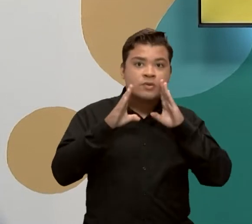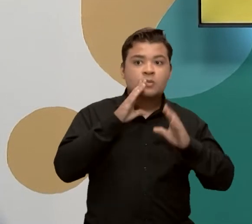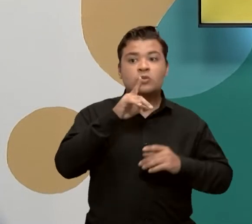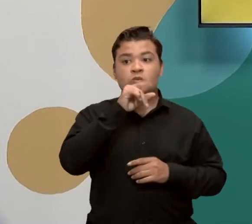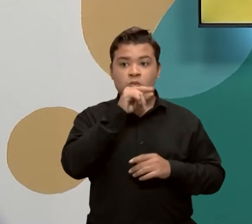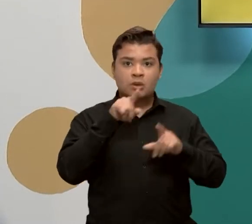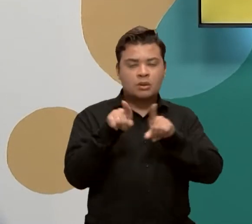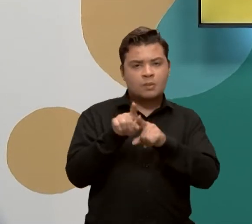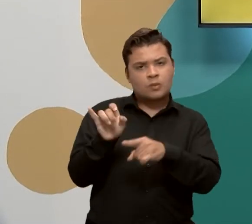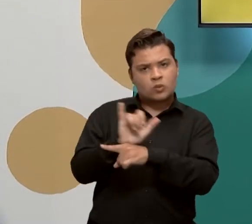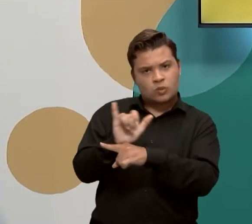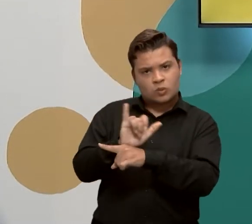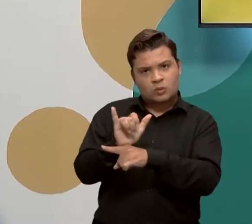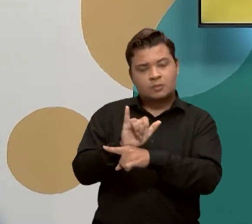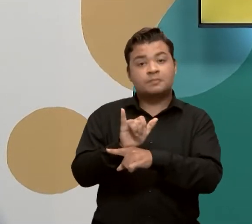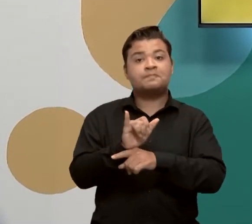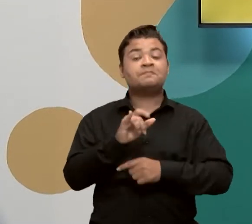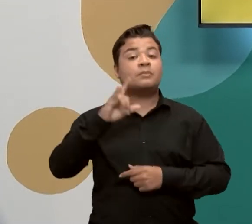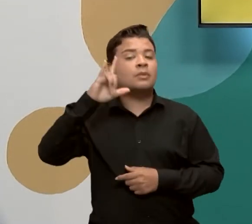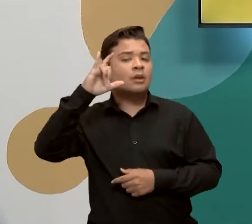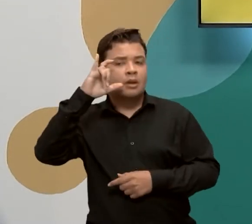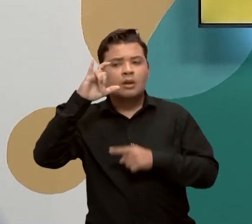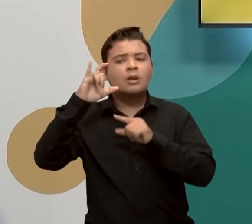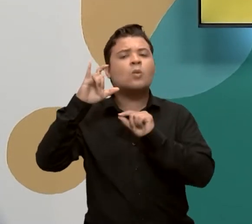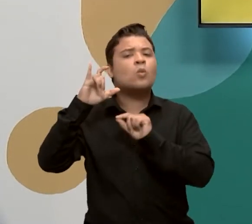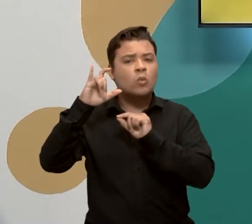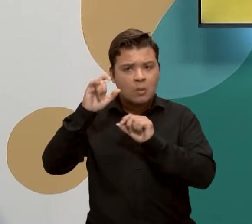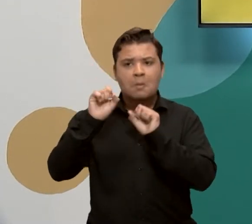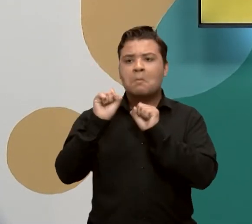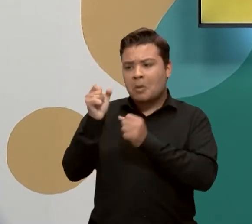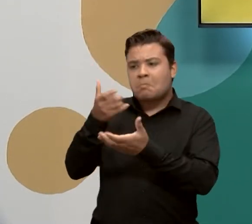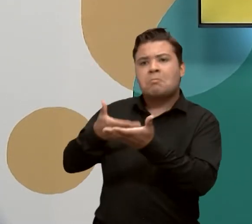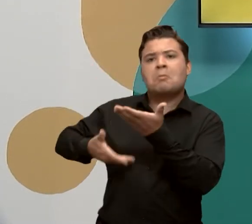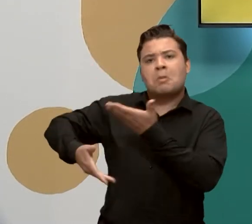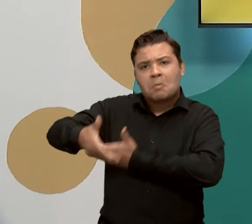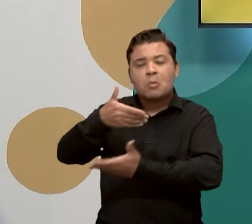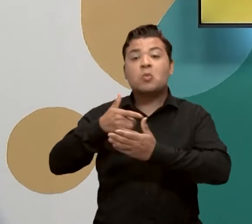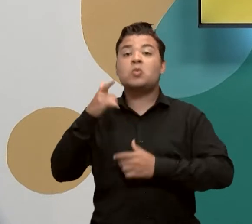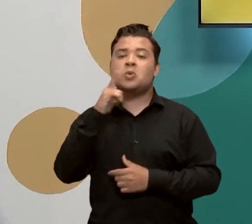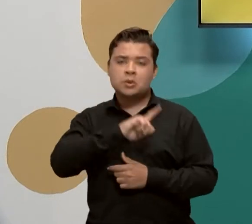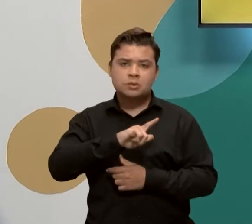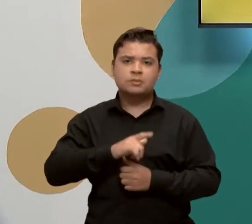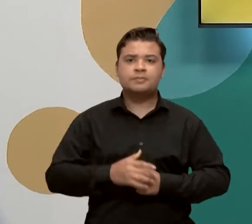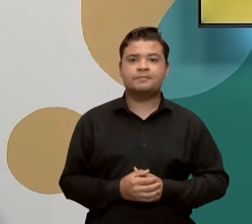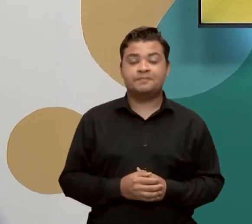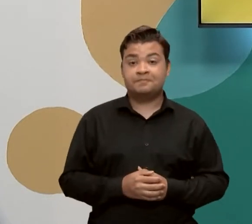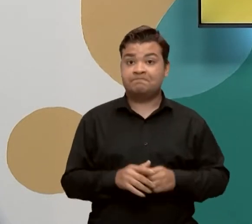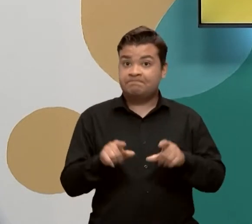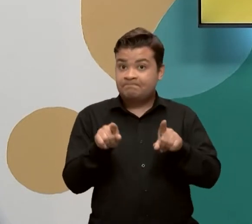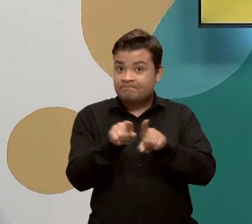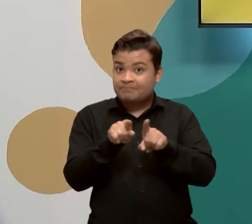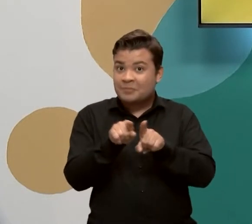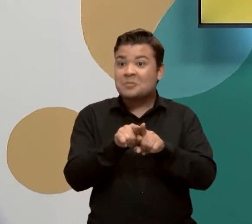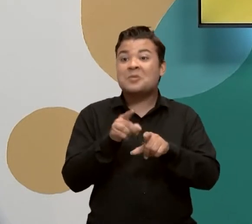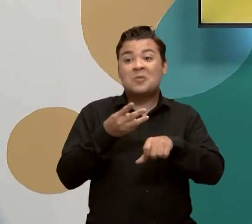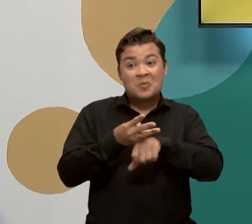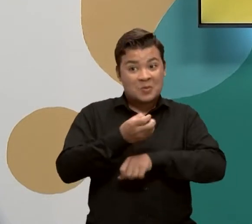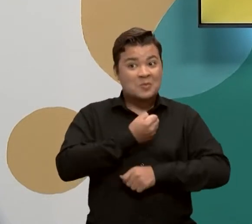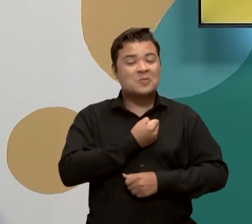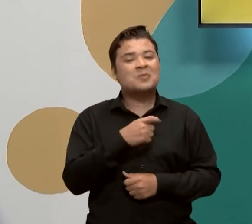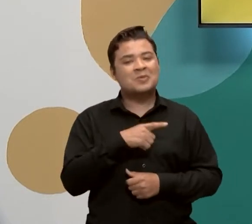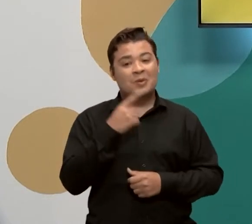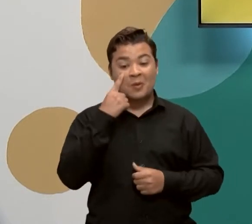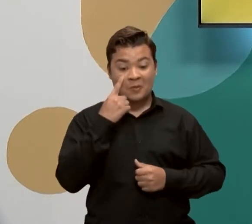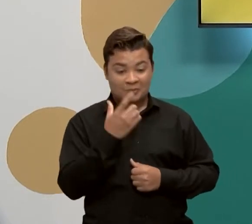e YouTube. No Instagram você pode interagir com a gente também. E não se esqueça do nosso WhatsApp, claro,